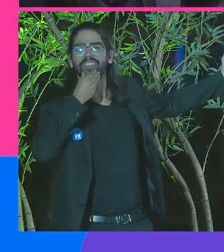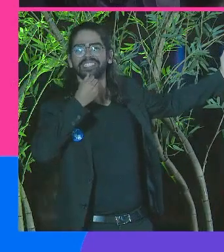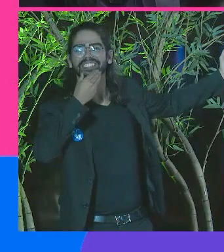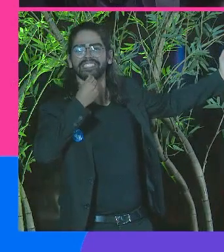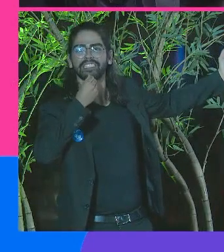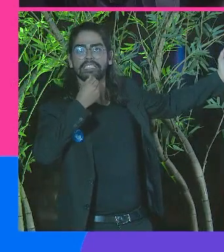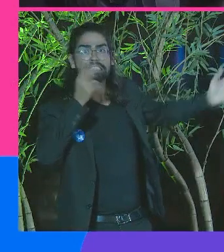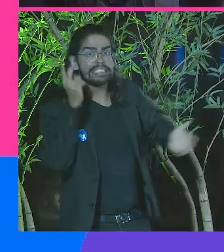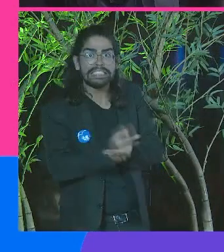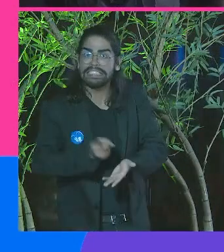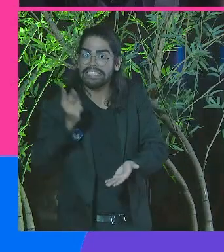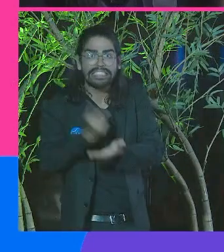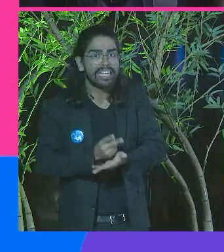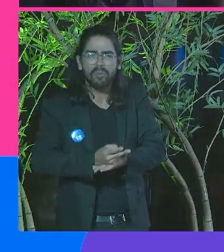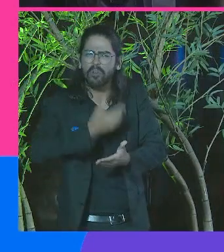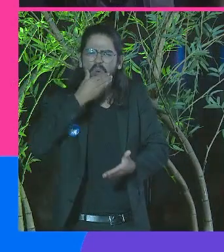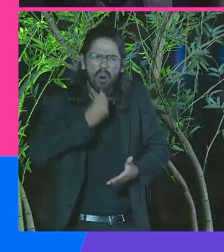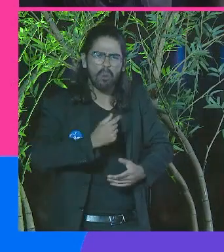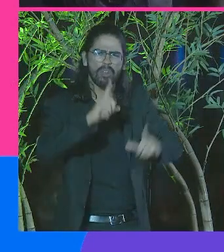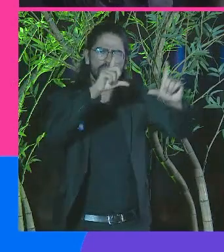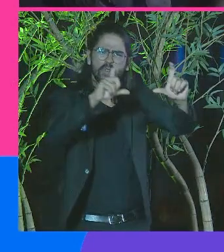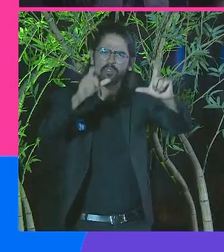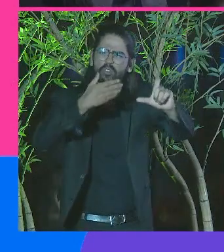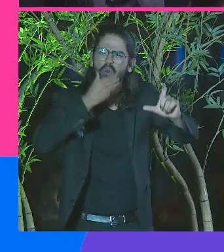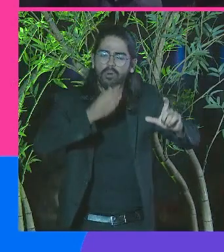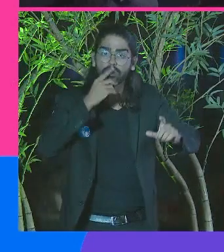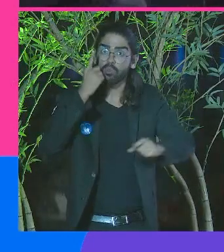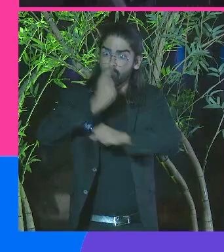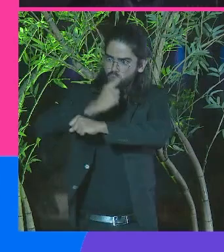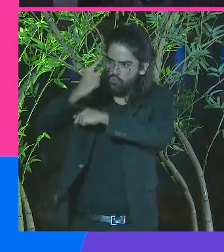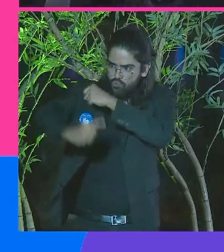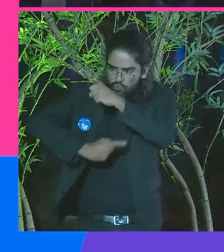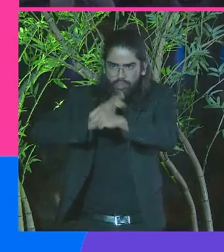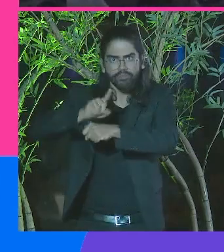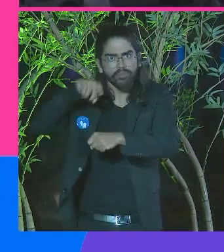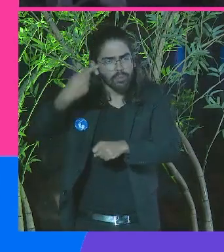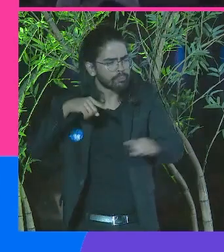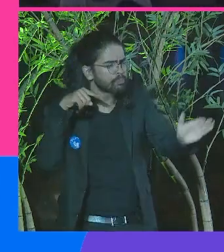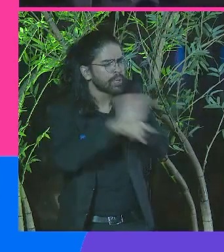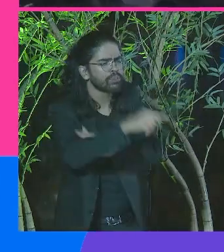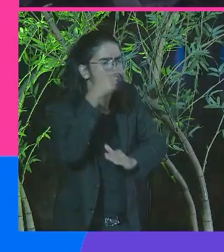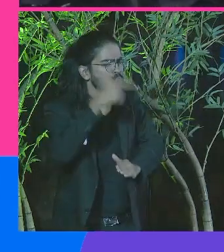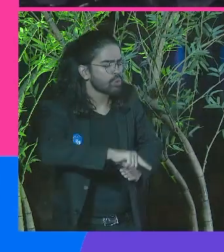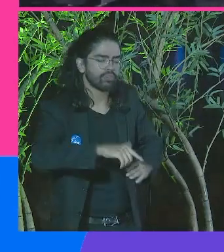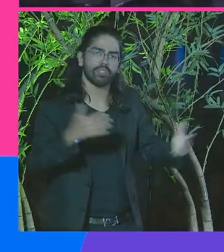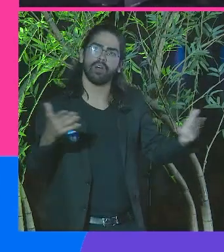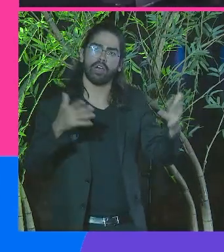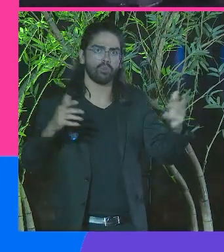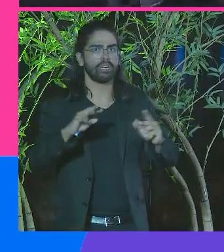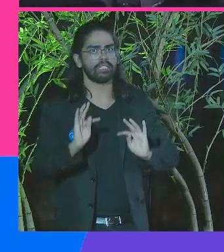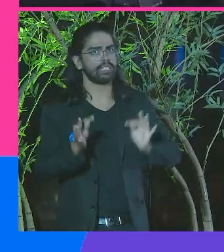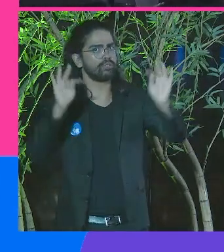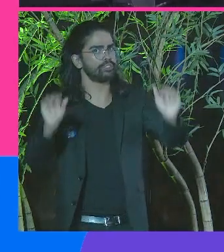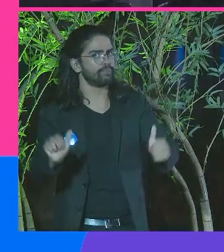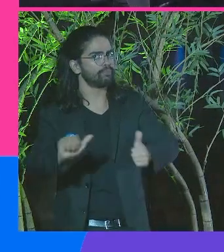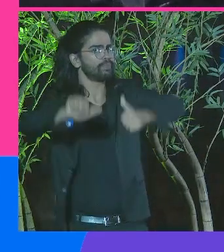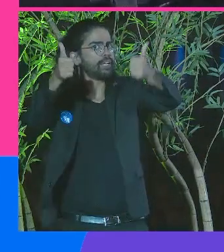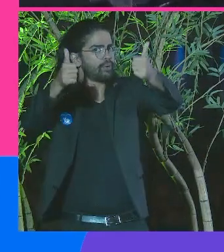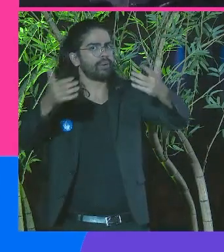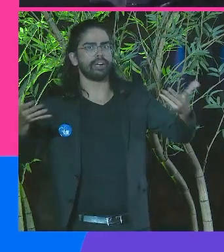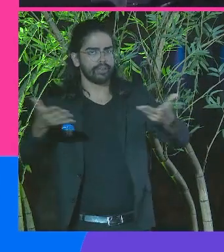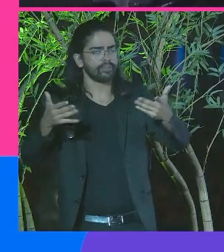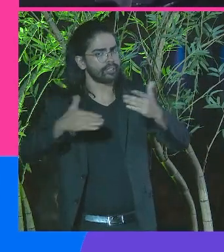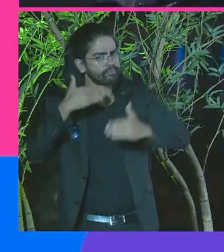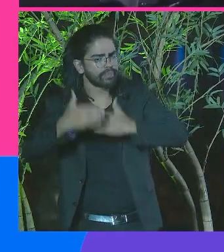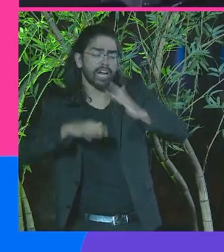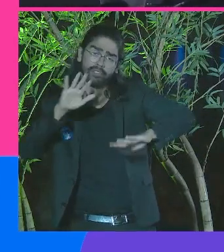E não mudava, era sempre o mesmo padrão. Passa um ano, ela faz de novo a mesma pergunta. Fala assim, a gente está evoluindo as ferramentas, as